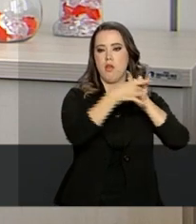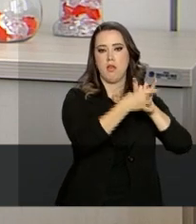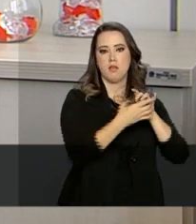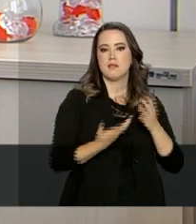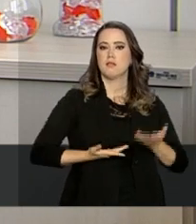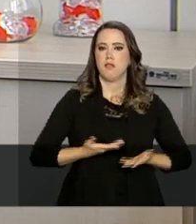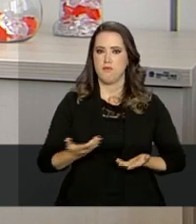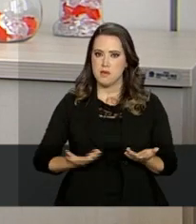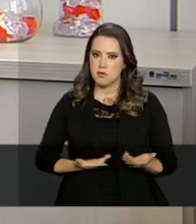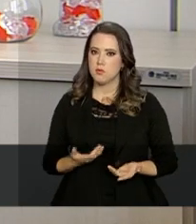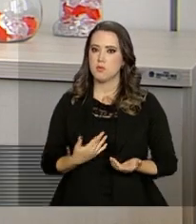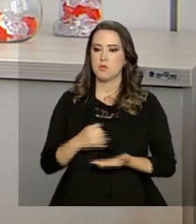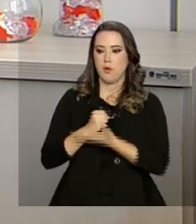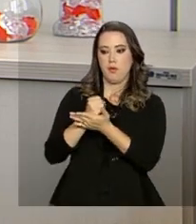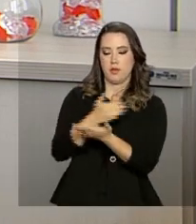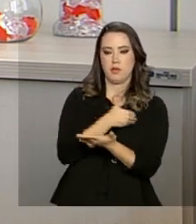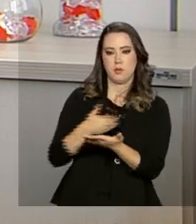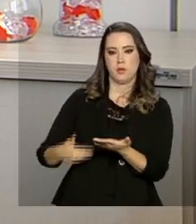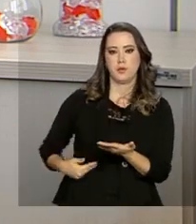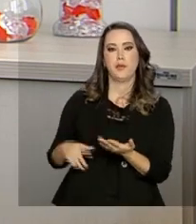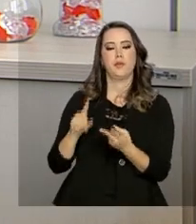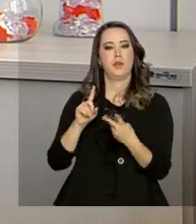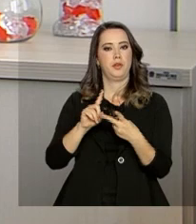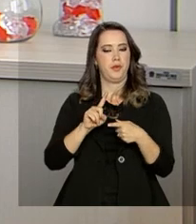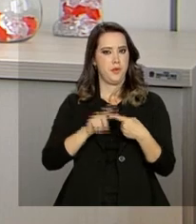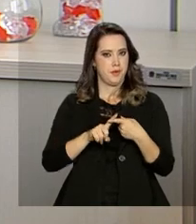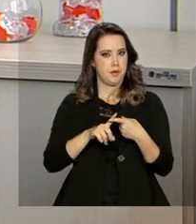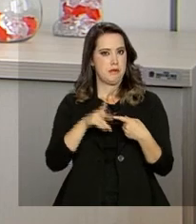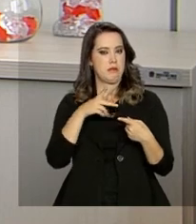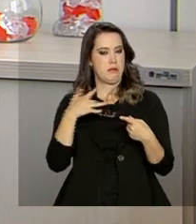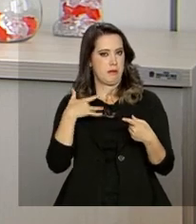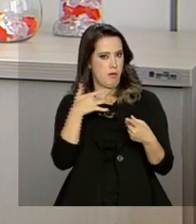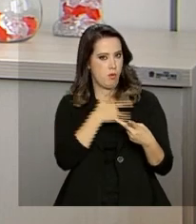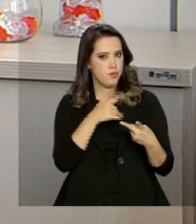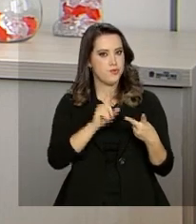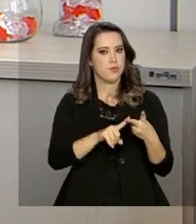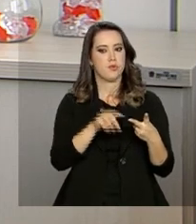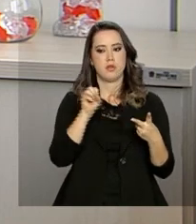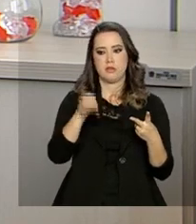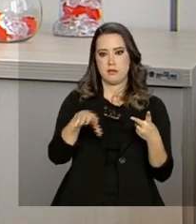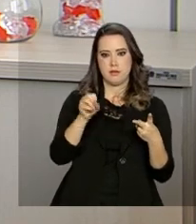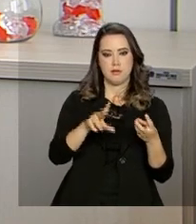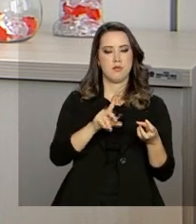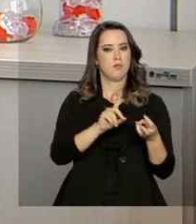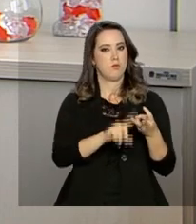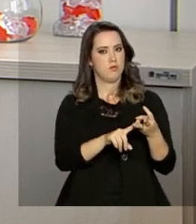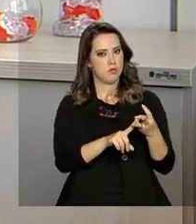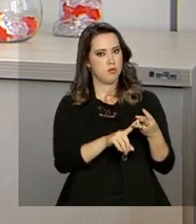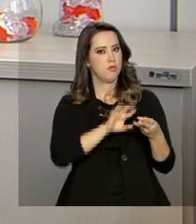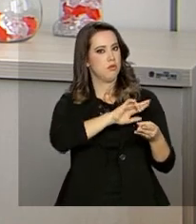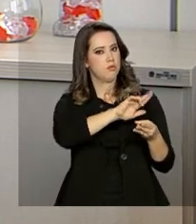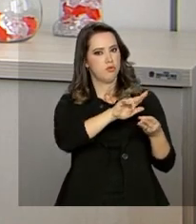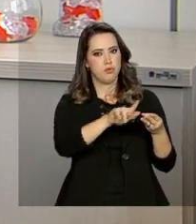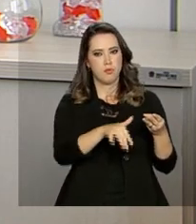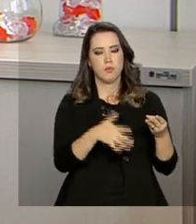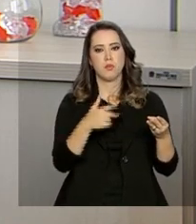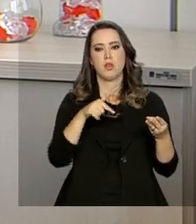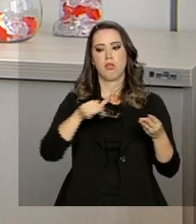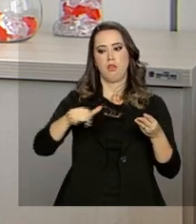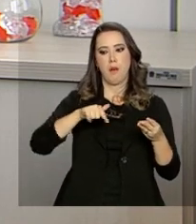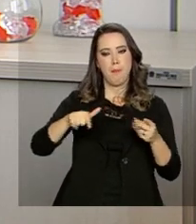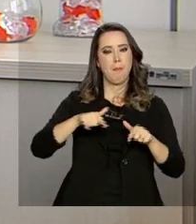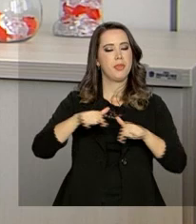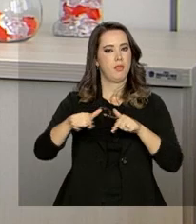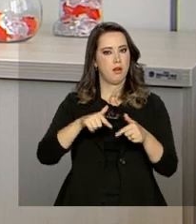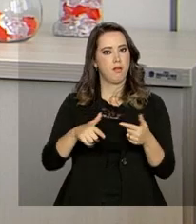certamente será encaminhada para a política de saúde para a política de educação para a política de trabalho e